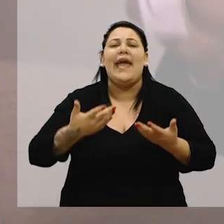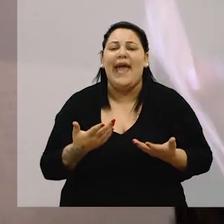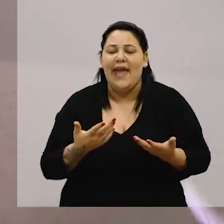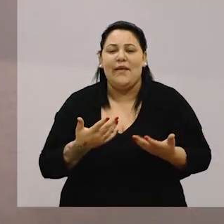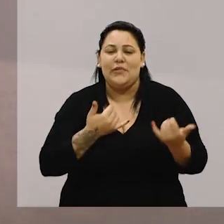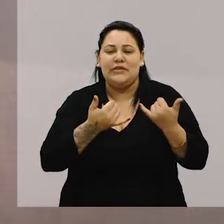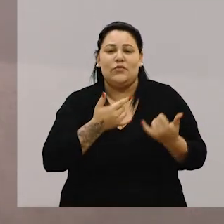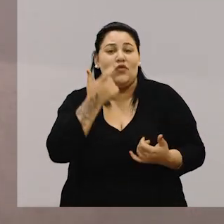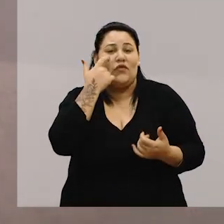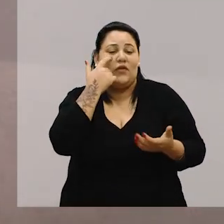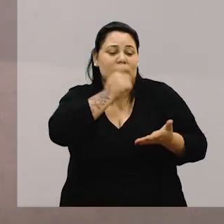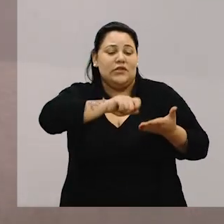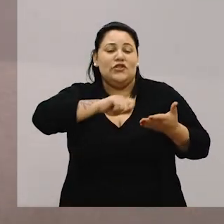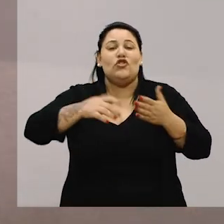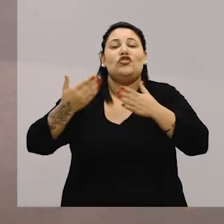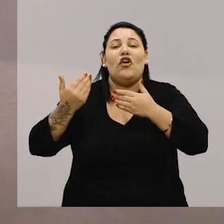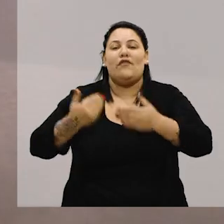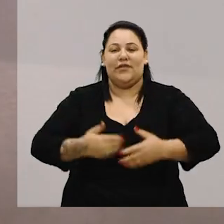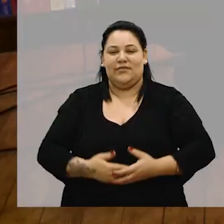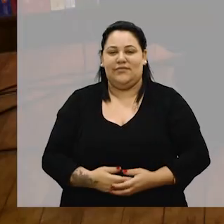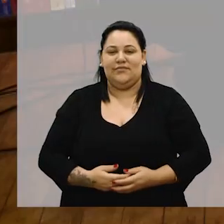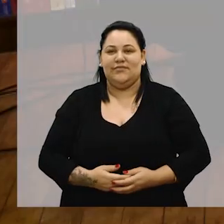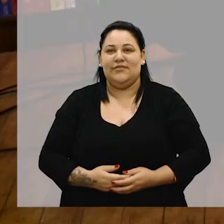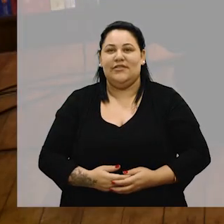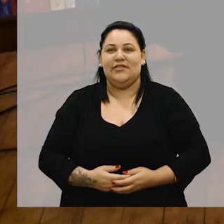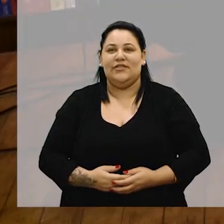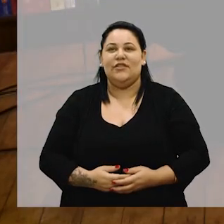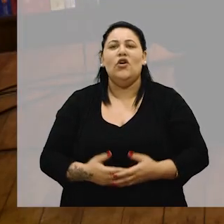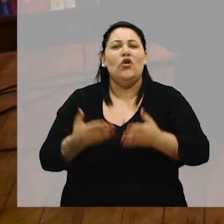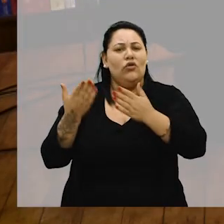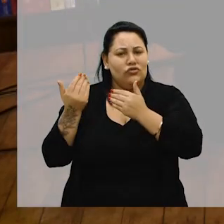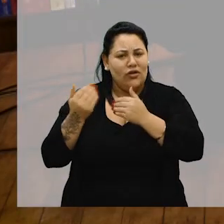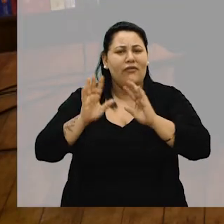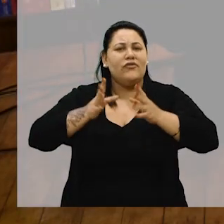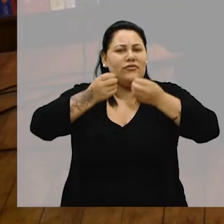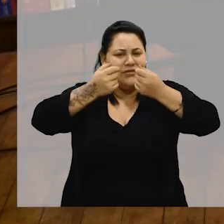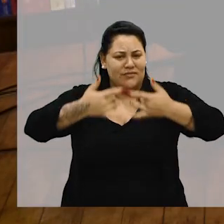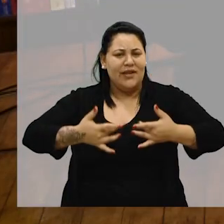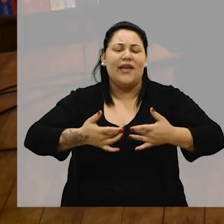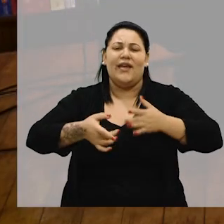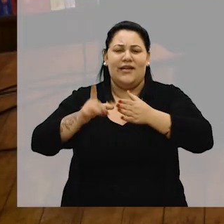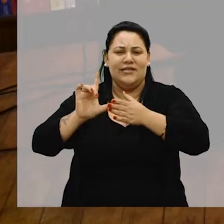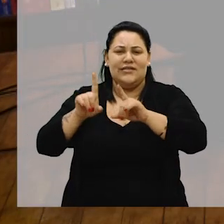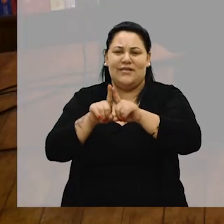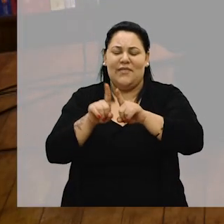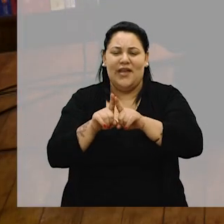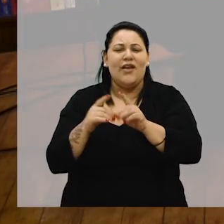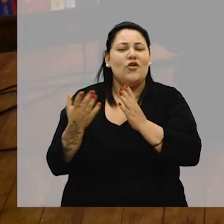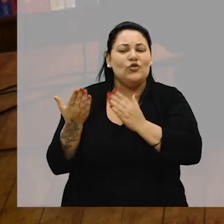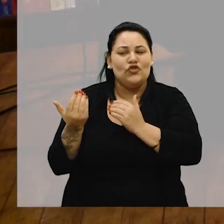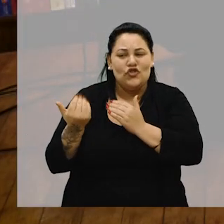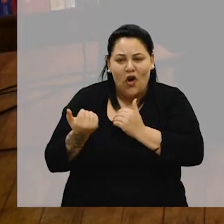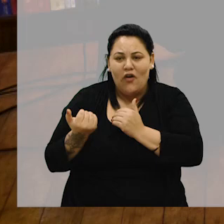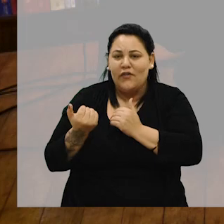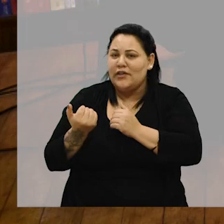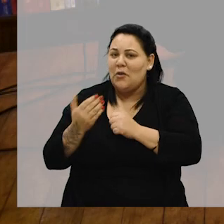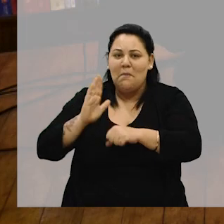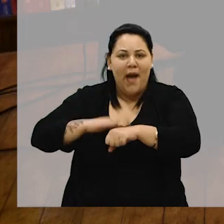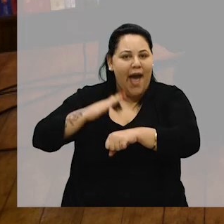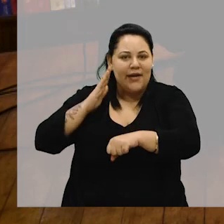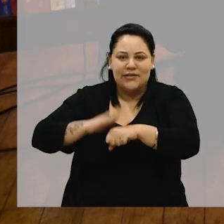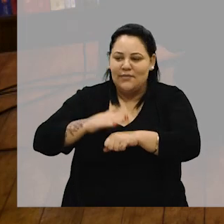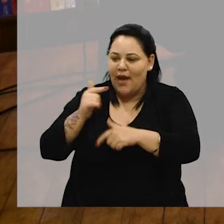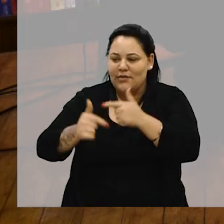isso quando o senhor vê um escritor mais jovem? Os jovens, como eu falei antes, estão cada vez mais